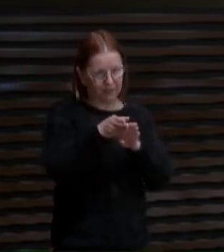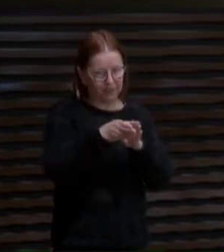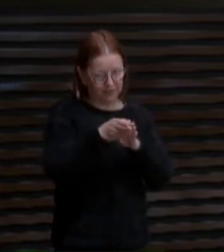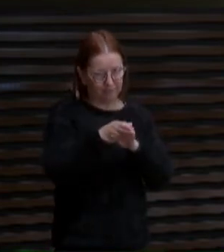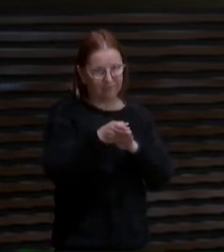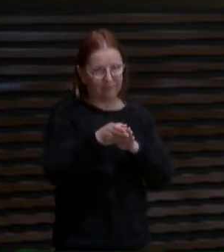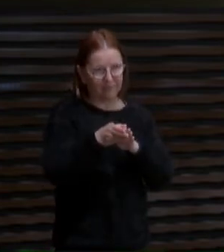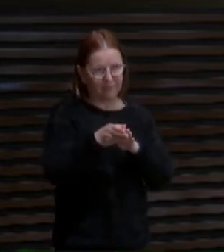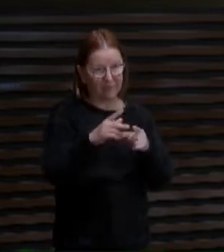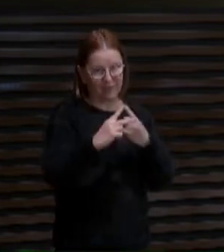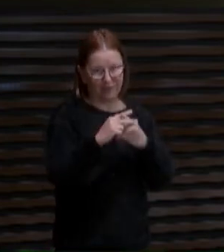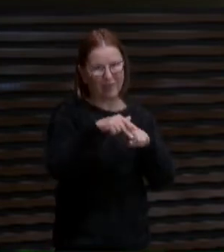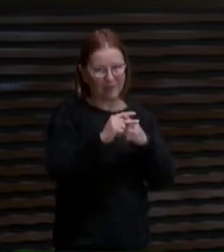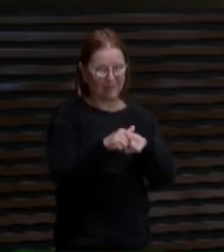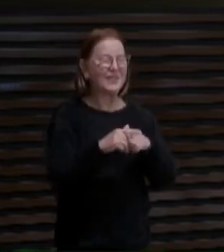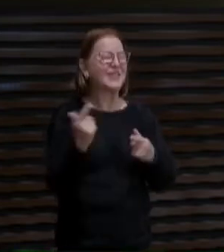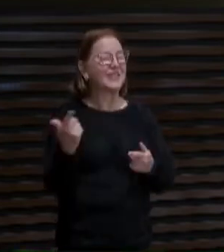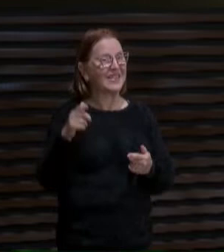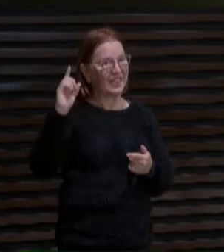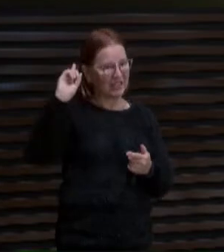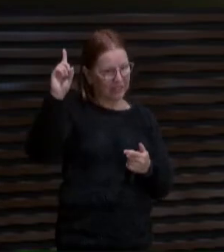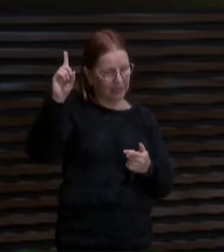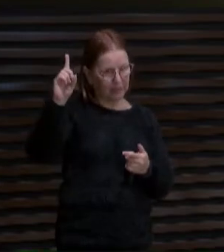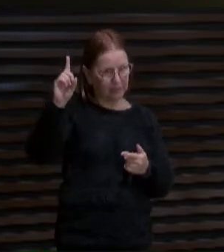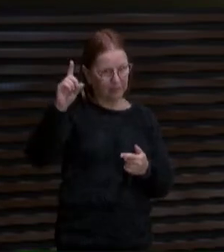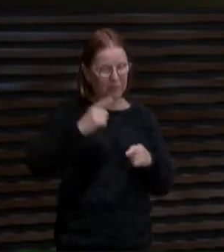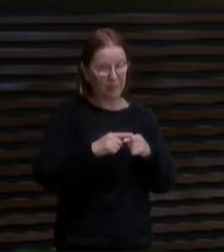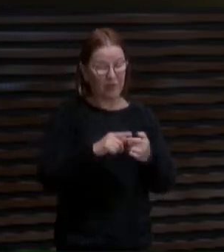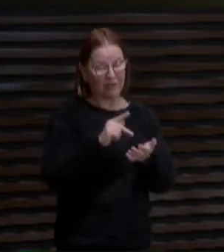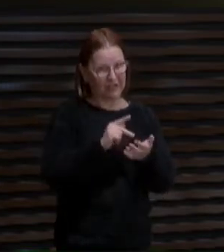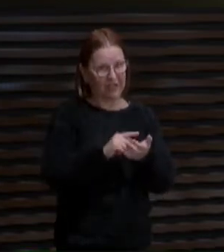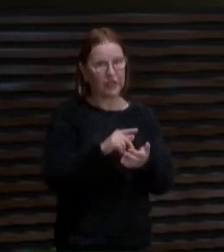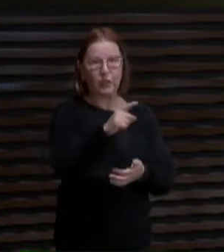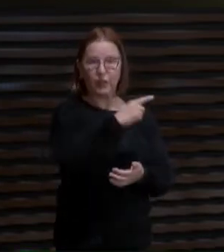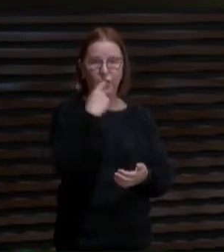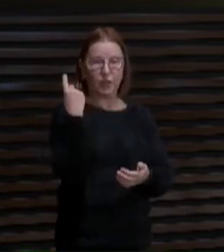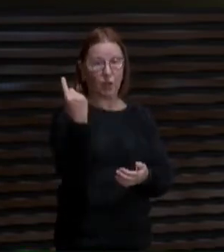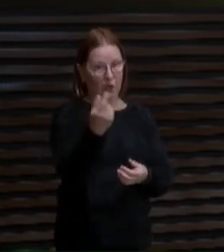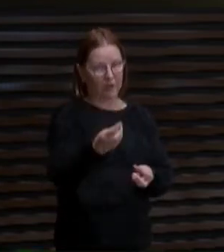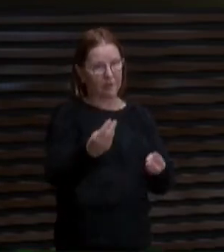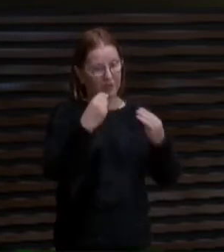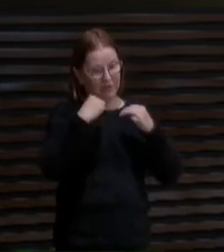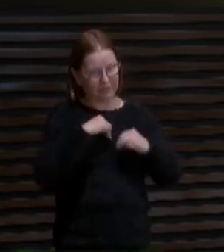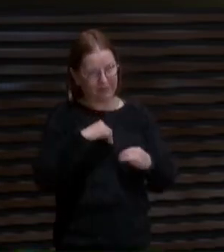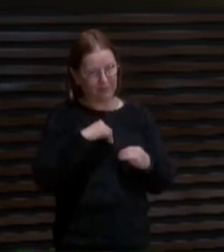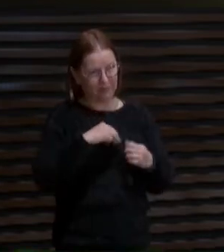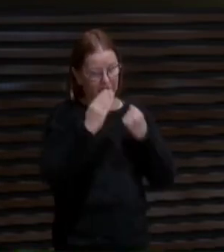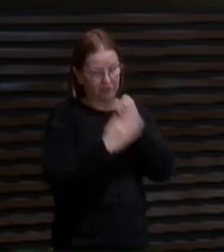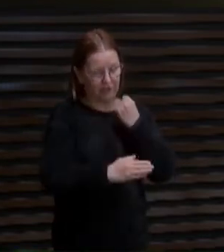sabedores de que na verdade merecíamos juízo ainda mais Severo